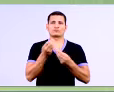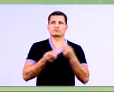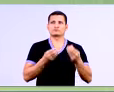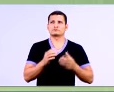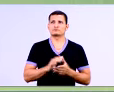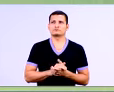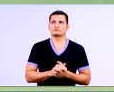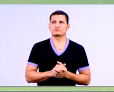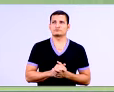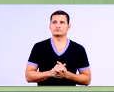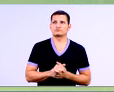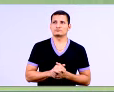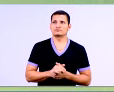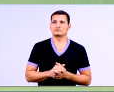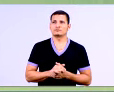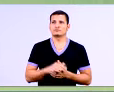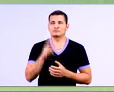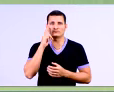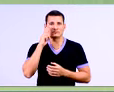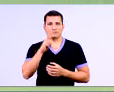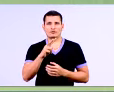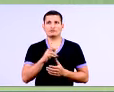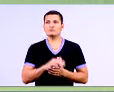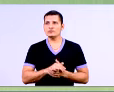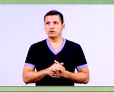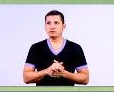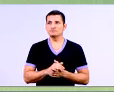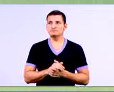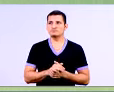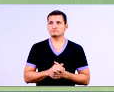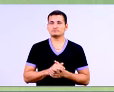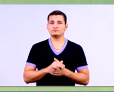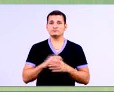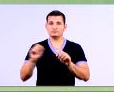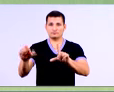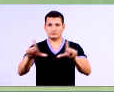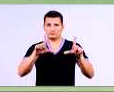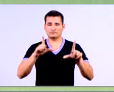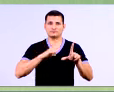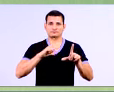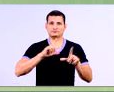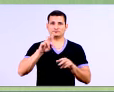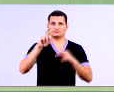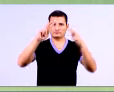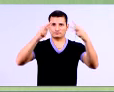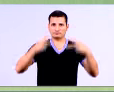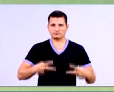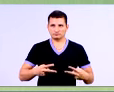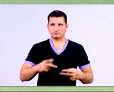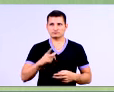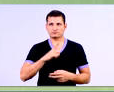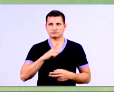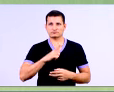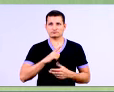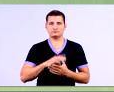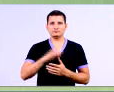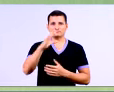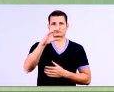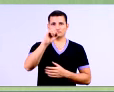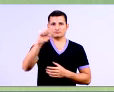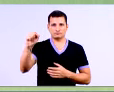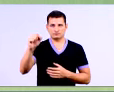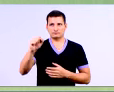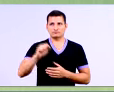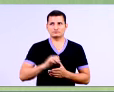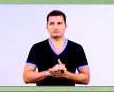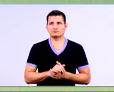exemplo. Observem esse slide, nós temos uma página HTML que possui uma estilização.